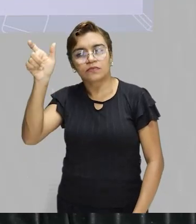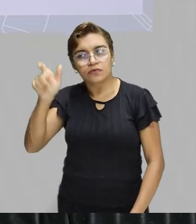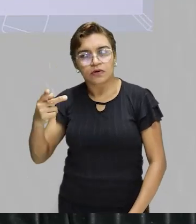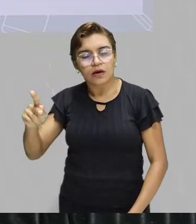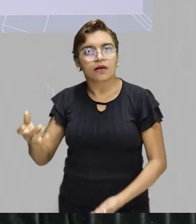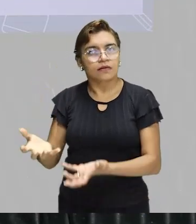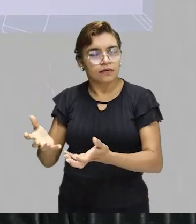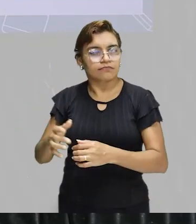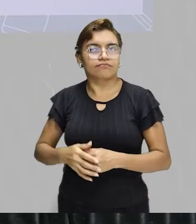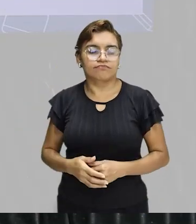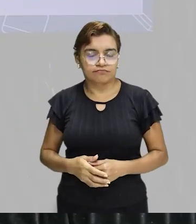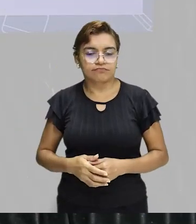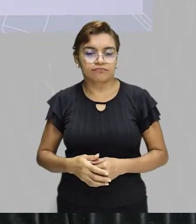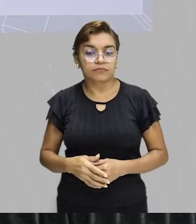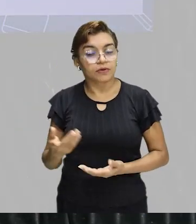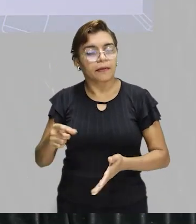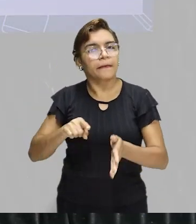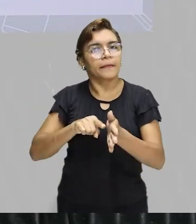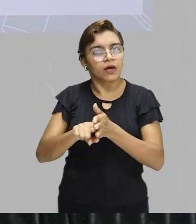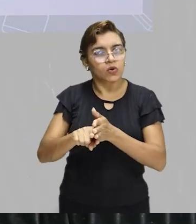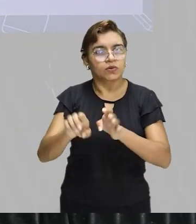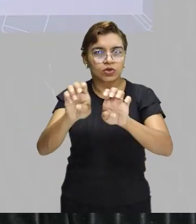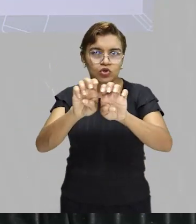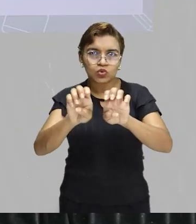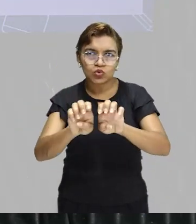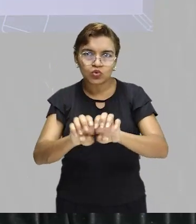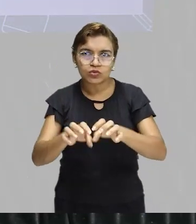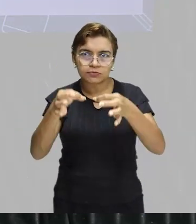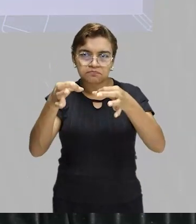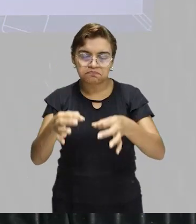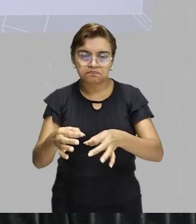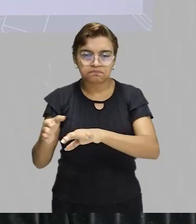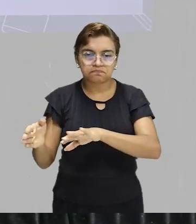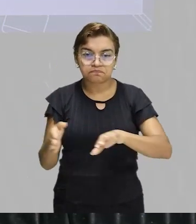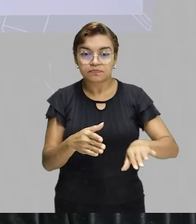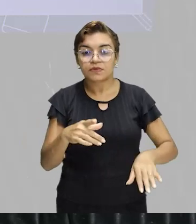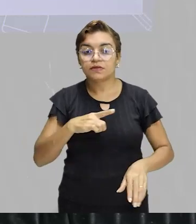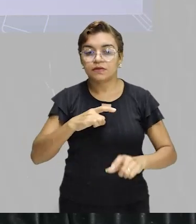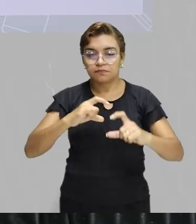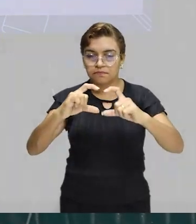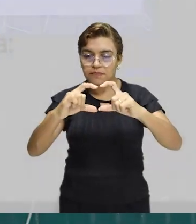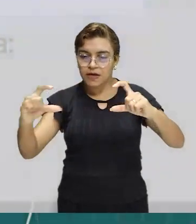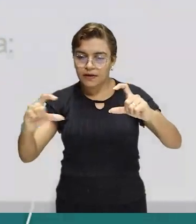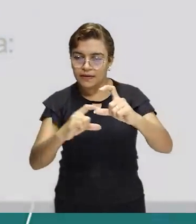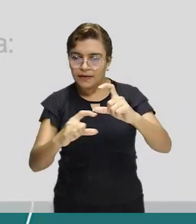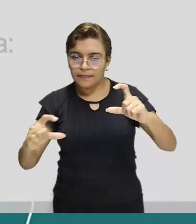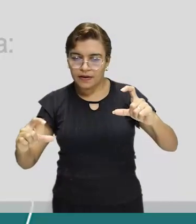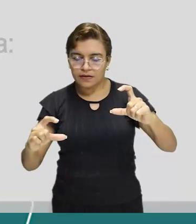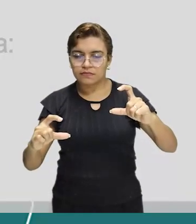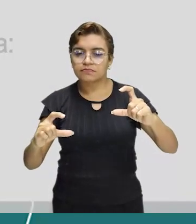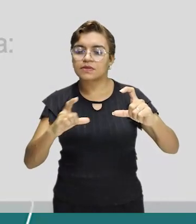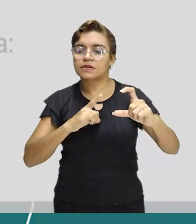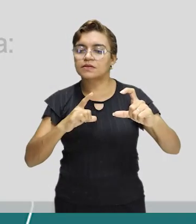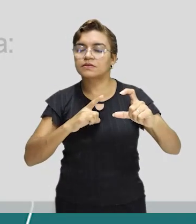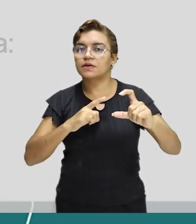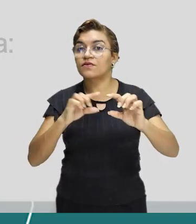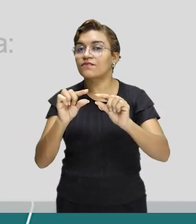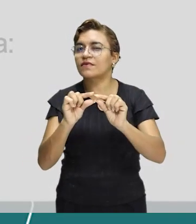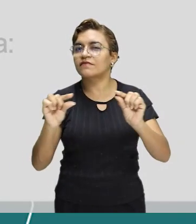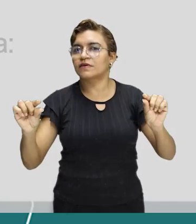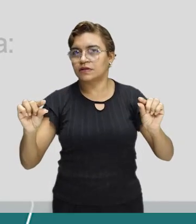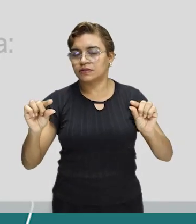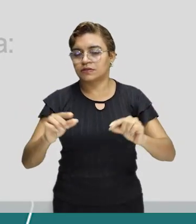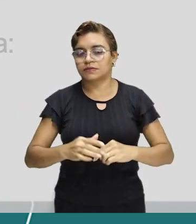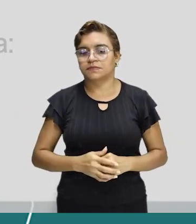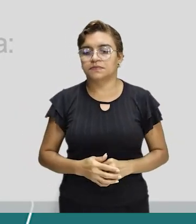uma pergunta, considerando essa estrutura. Aqui nós temos uma tirinha, dessa tirinha foi retirada uma frase.